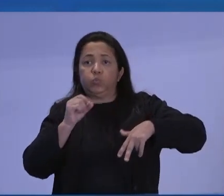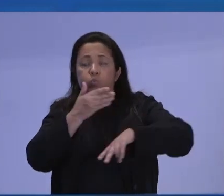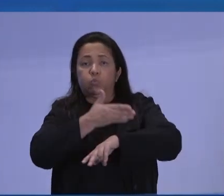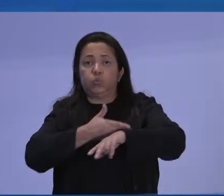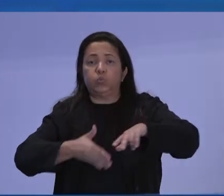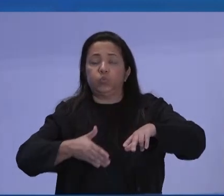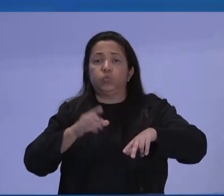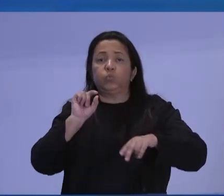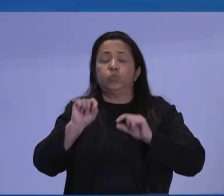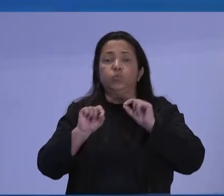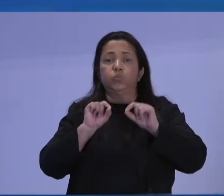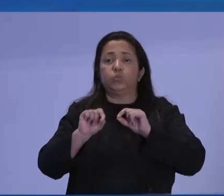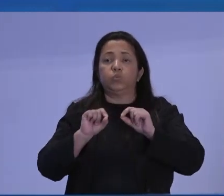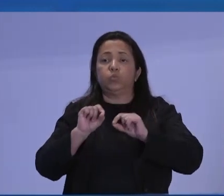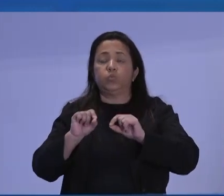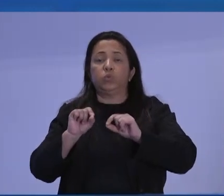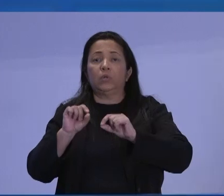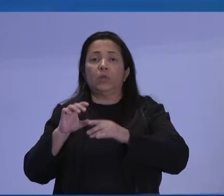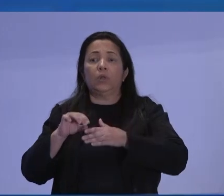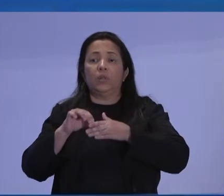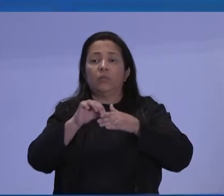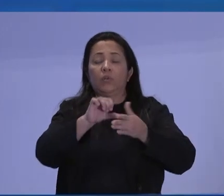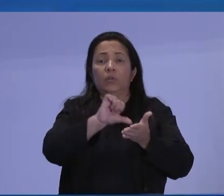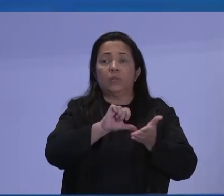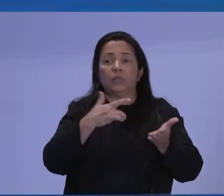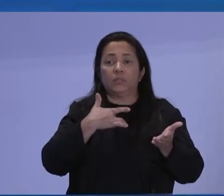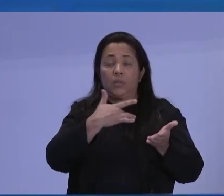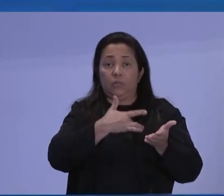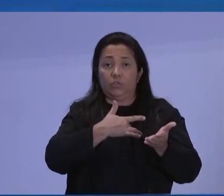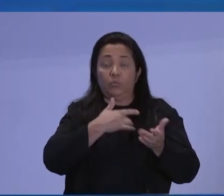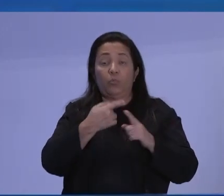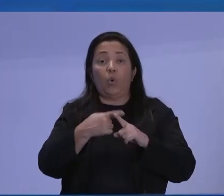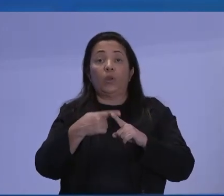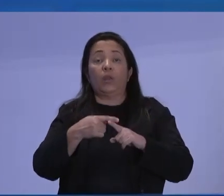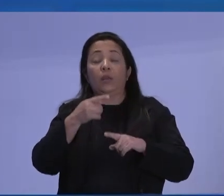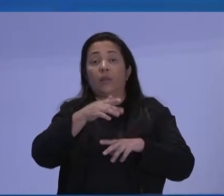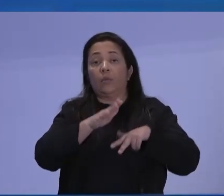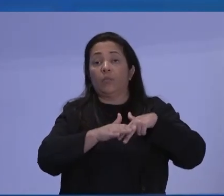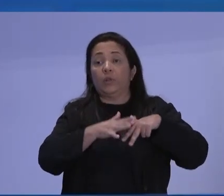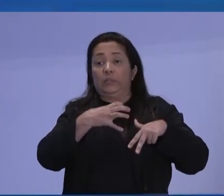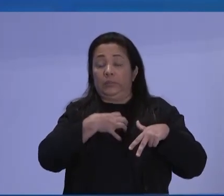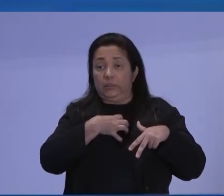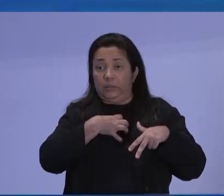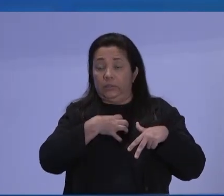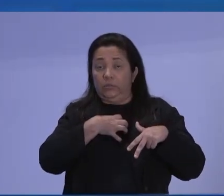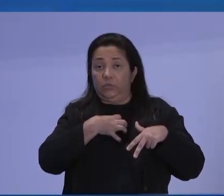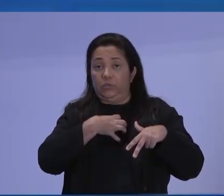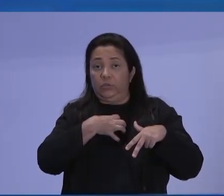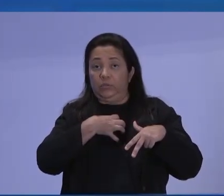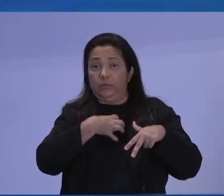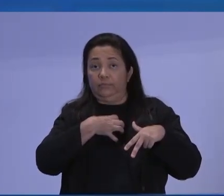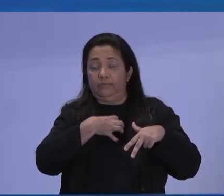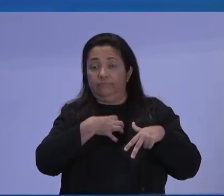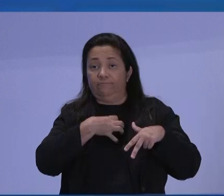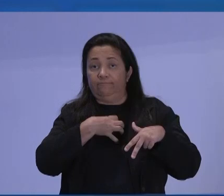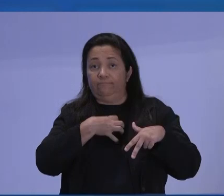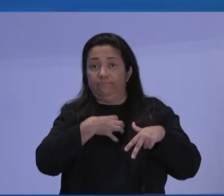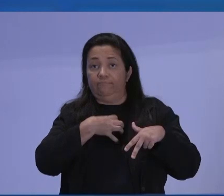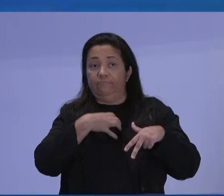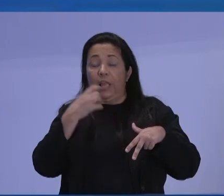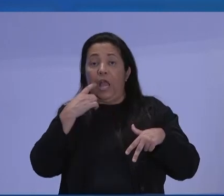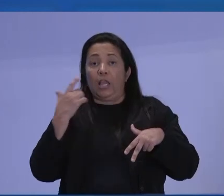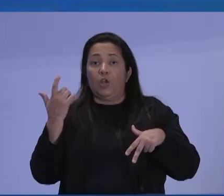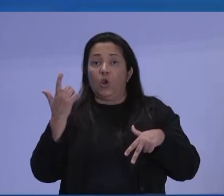encaminhamento, algum profissional de saúde viu que ele tinha hanseníase, ele tinha sintomas, e pela demanda espontânea, aquele paciente sentiu e conseguiu chegar